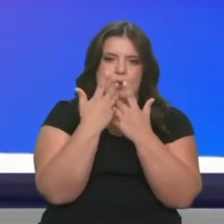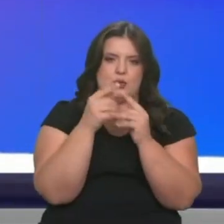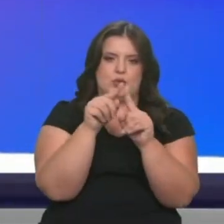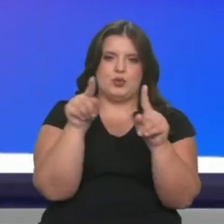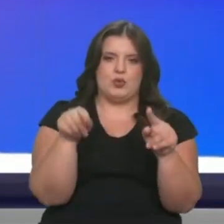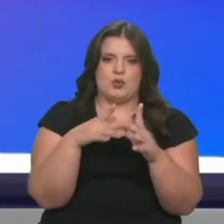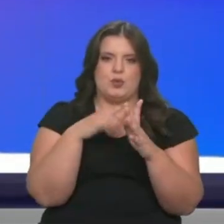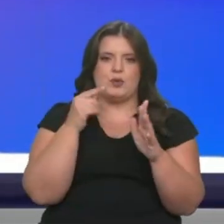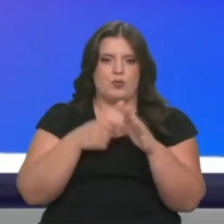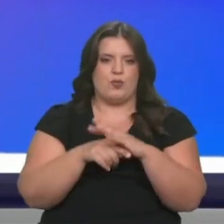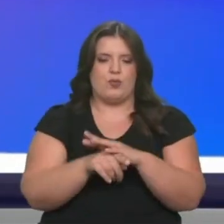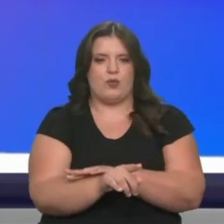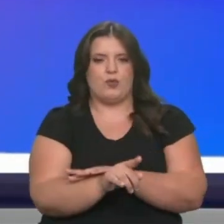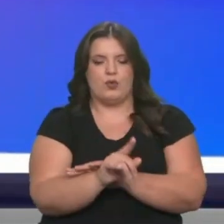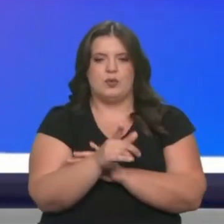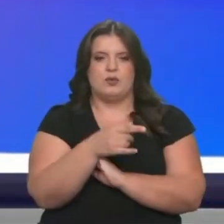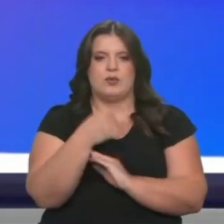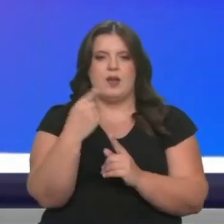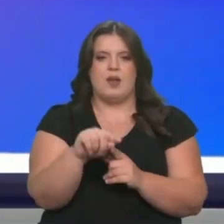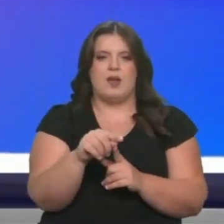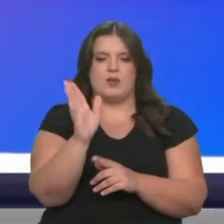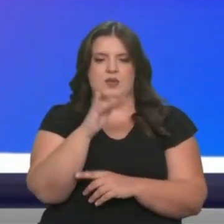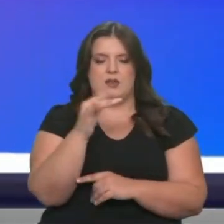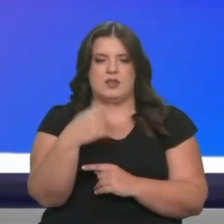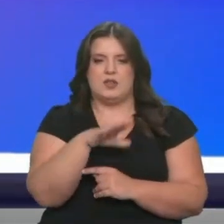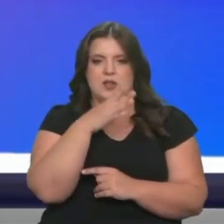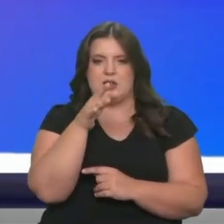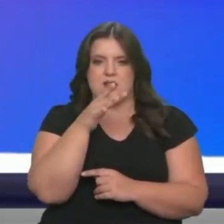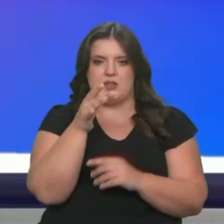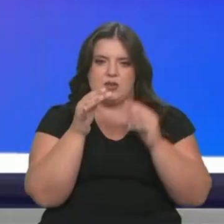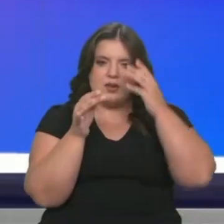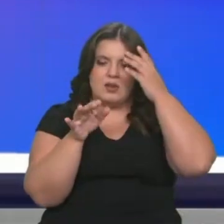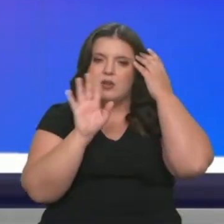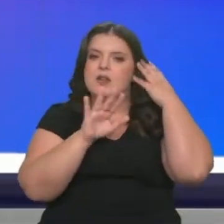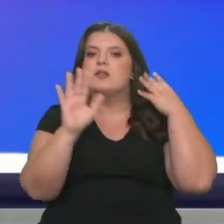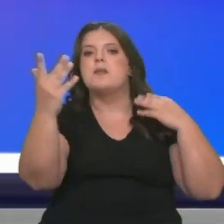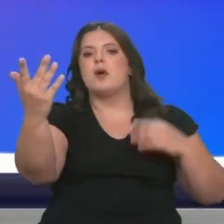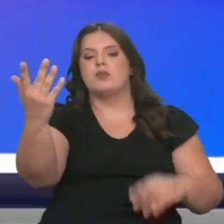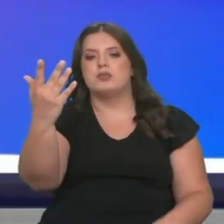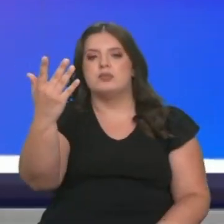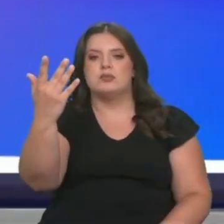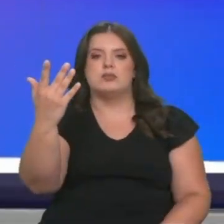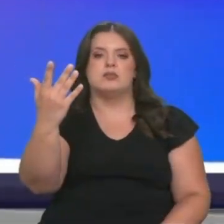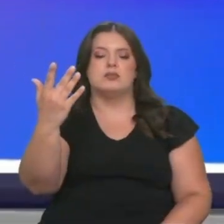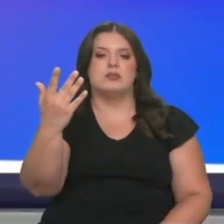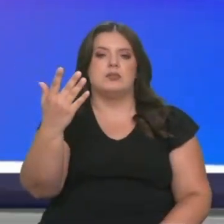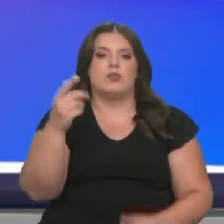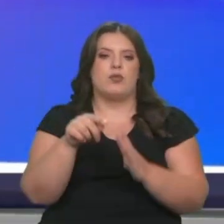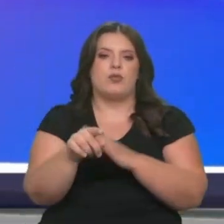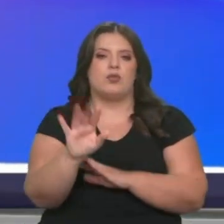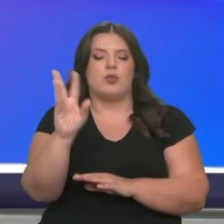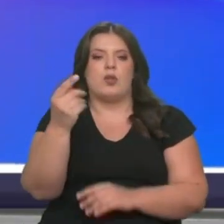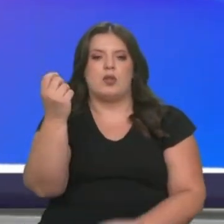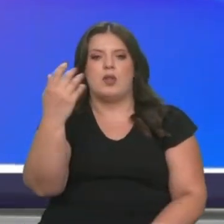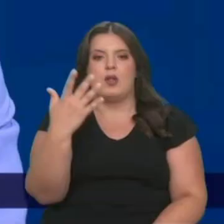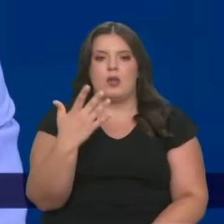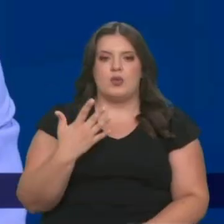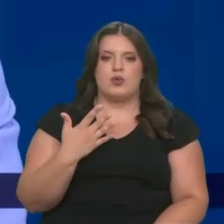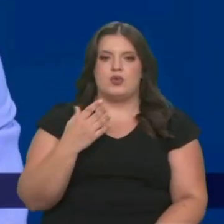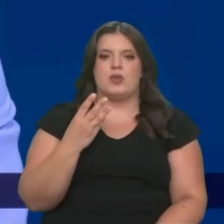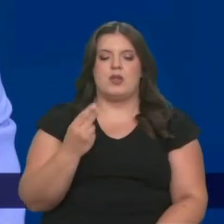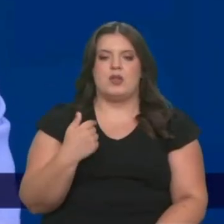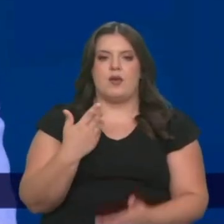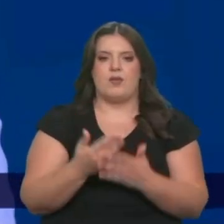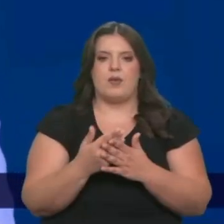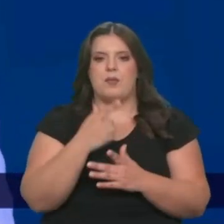espaço profundo. Há mesmo um cientista que parte do princípio, né, de que se puséssemos a mão no espaço profundo, quanta luz a iluminaria? Não é?